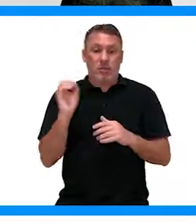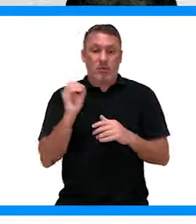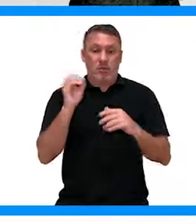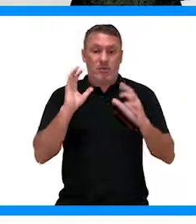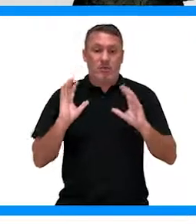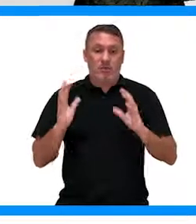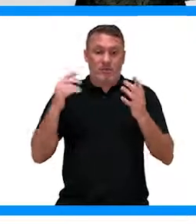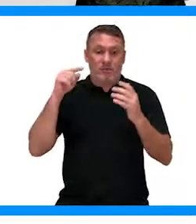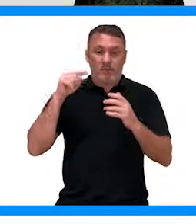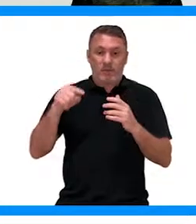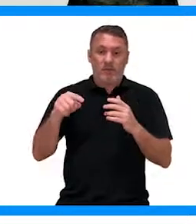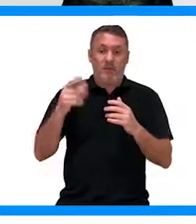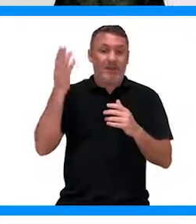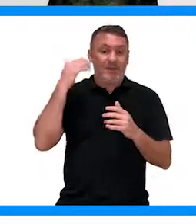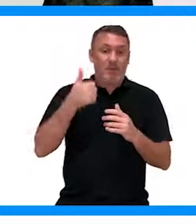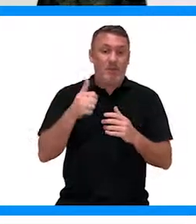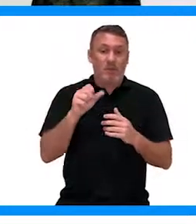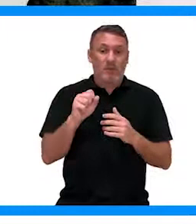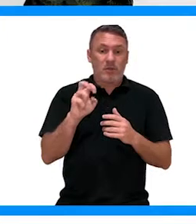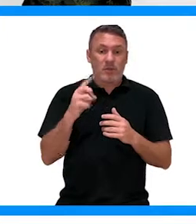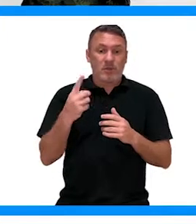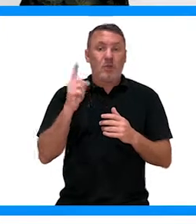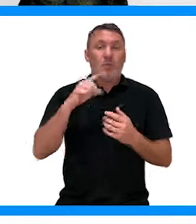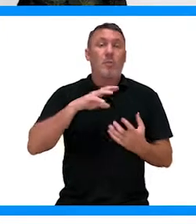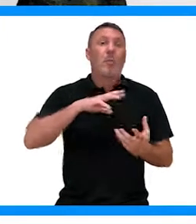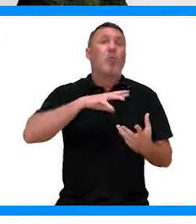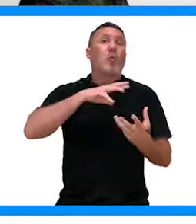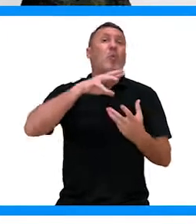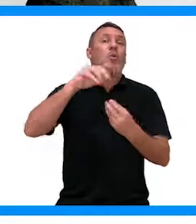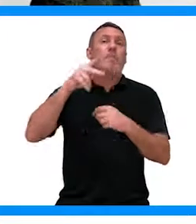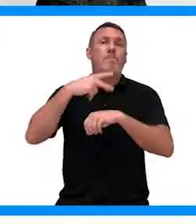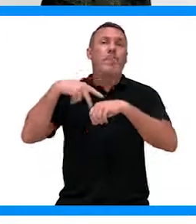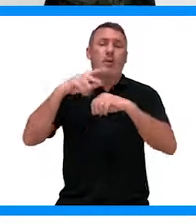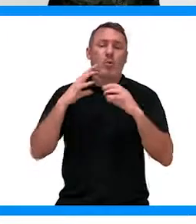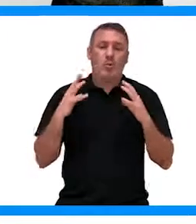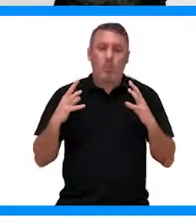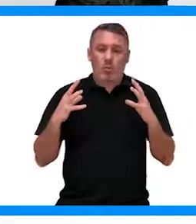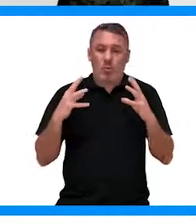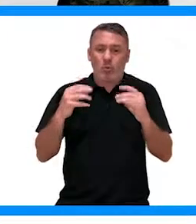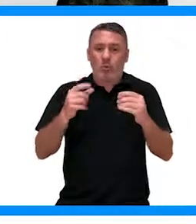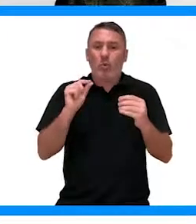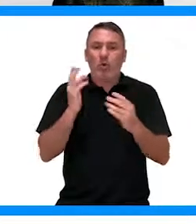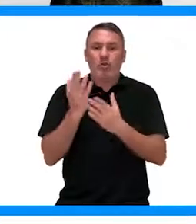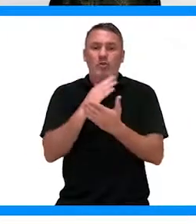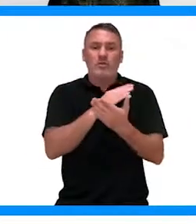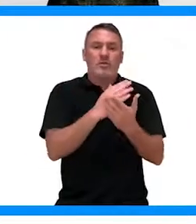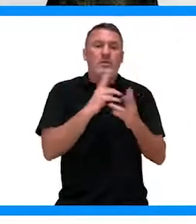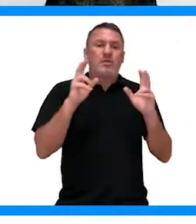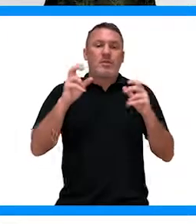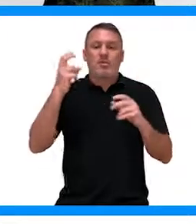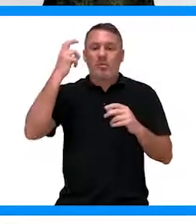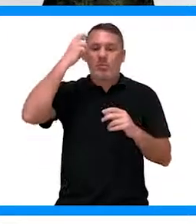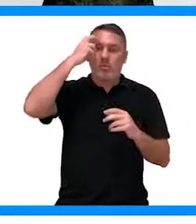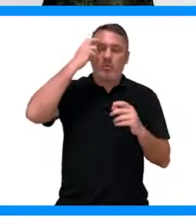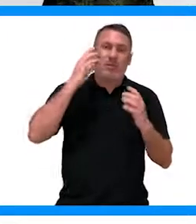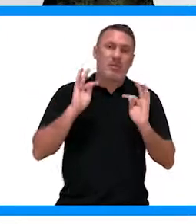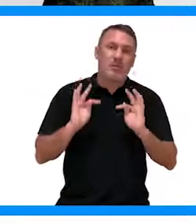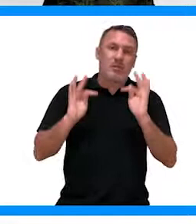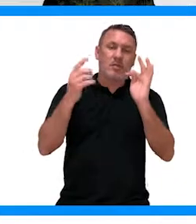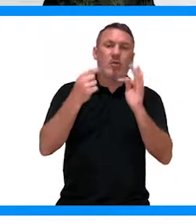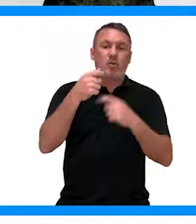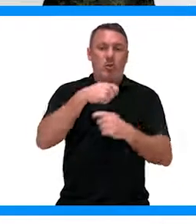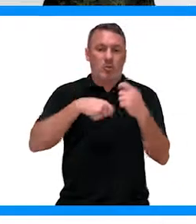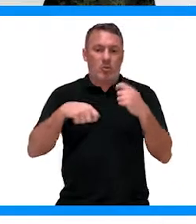A ideia do evento, que ocorre desde 1851, é que países de todo o planeta compartilhem seus